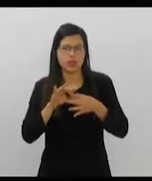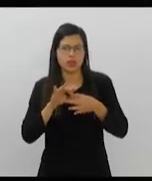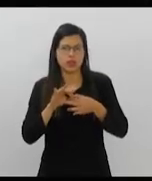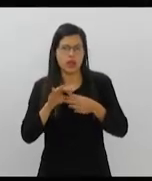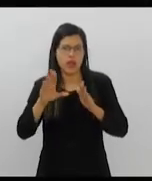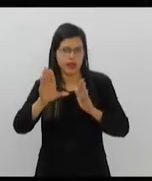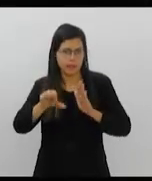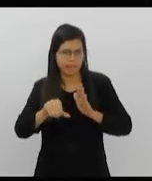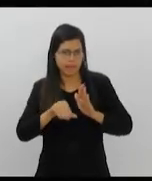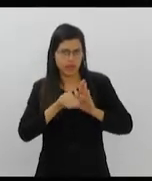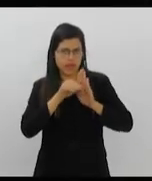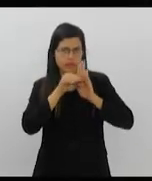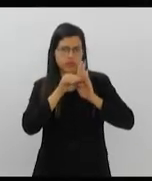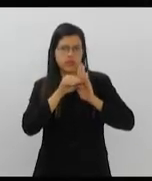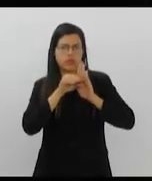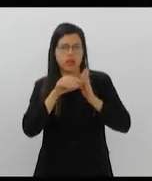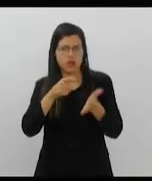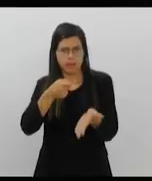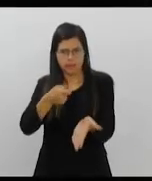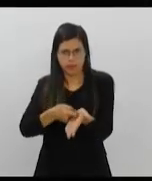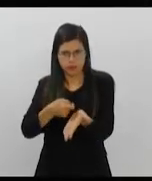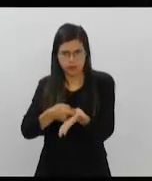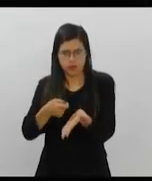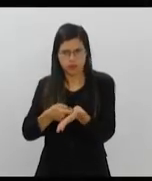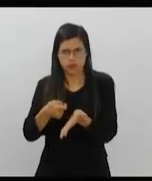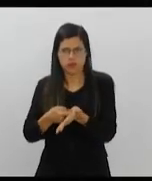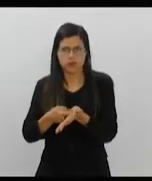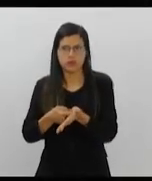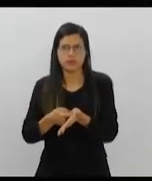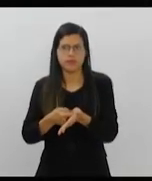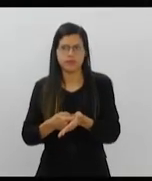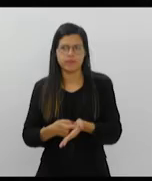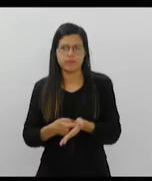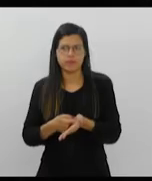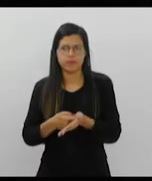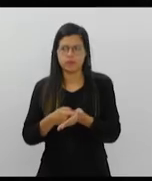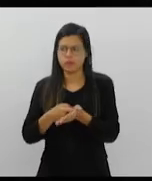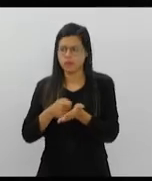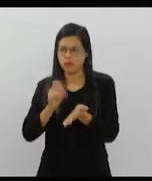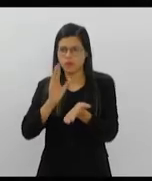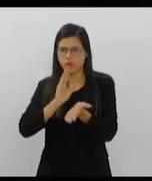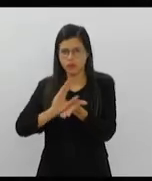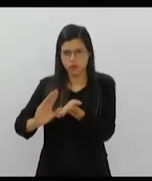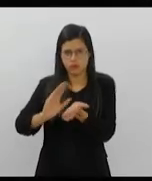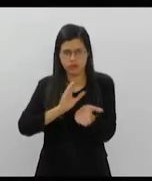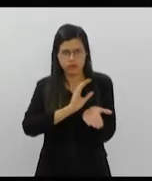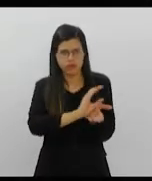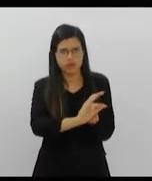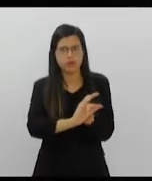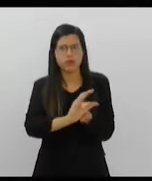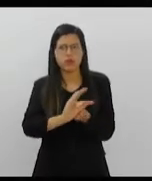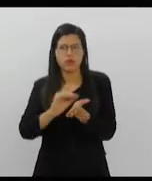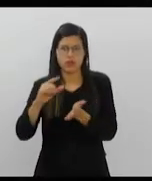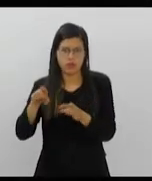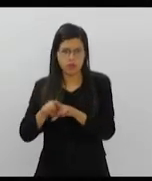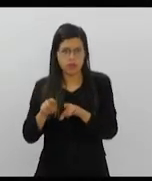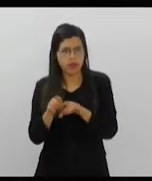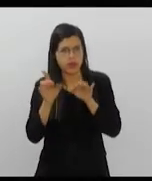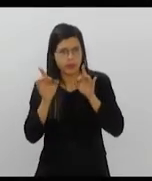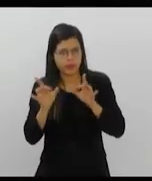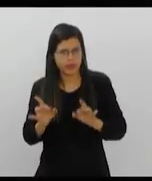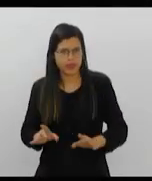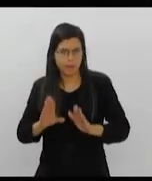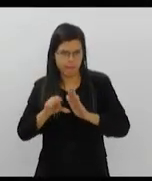das emendas individuais impositivas, inclusive as especiais, que